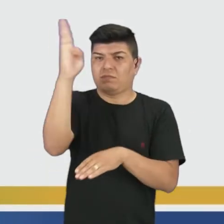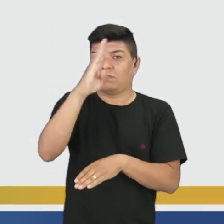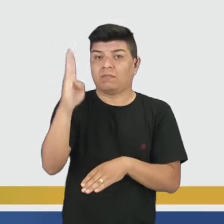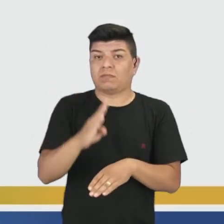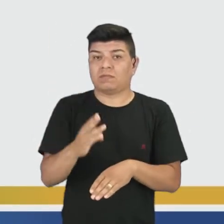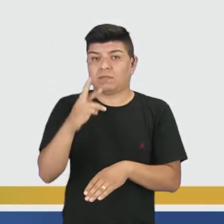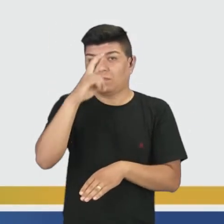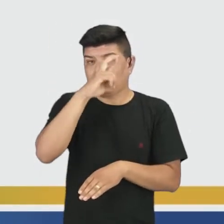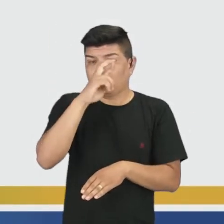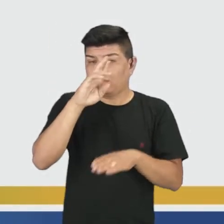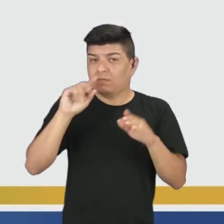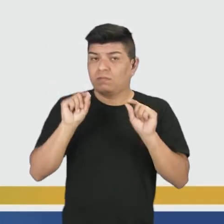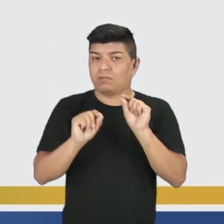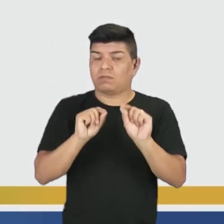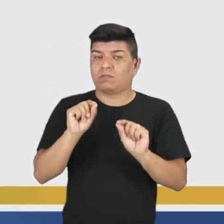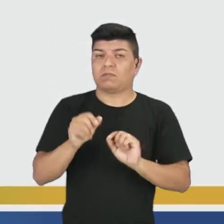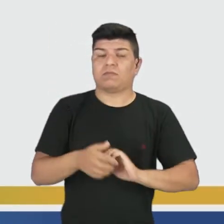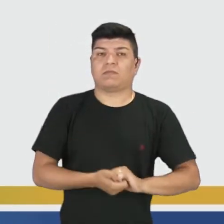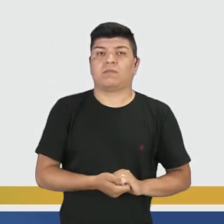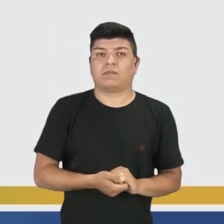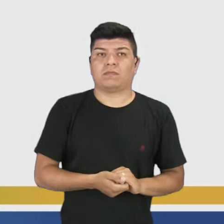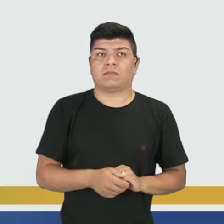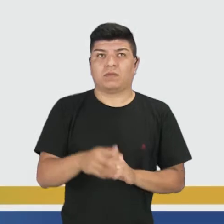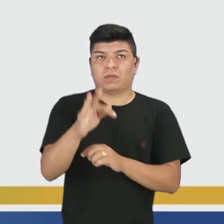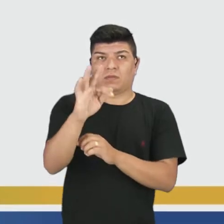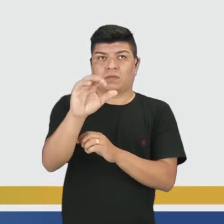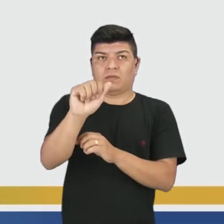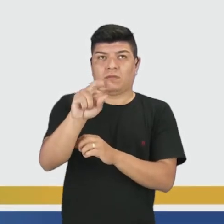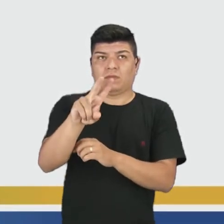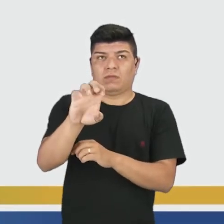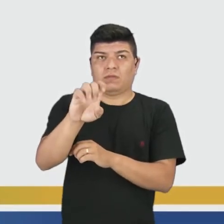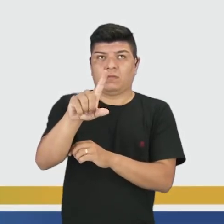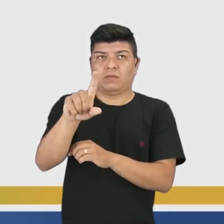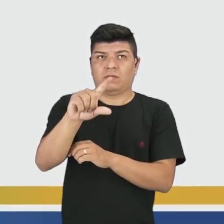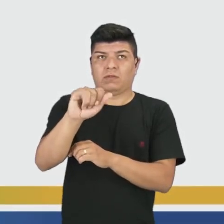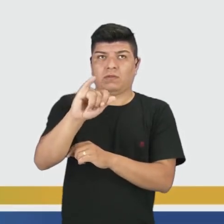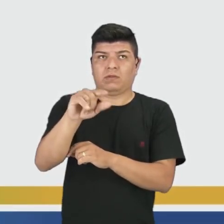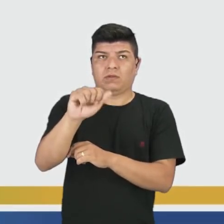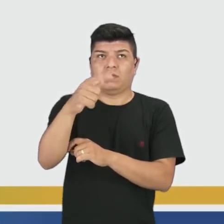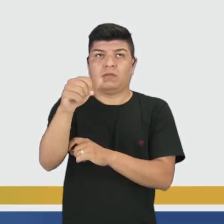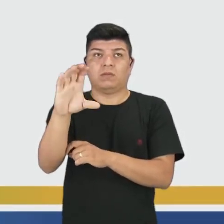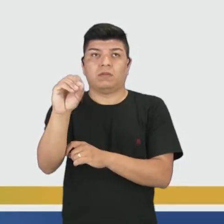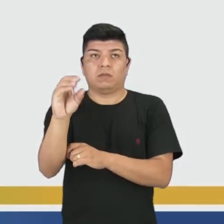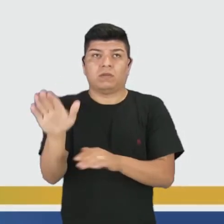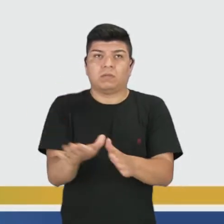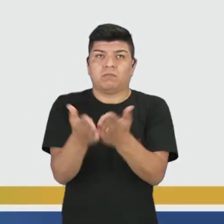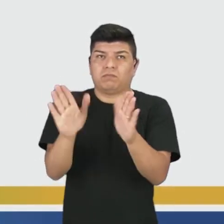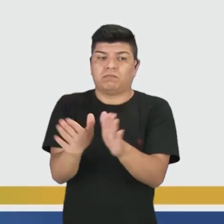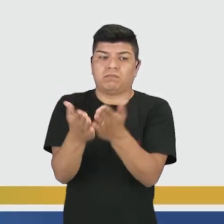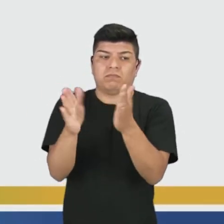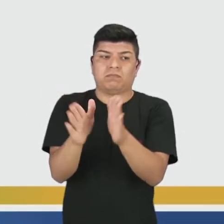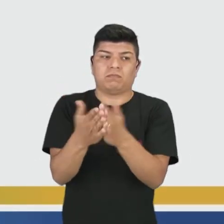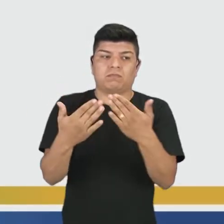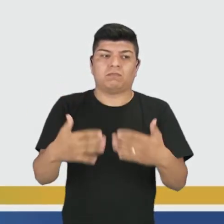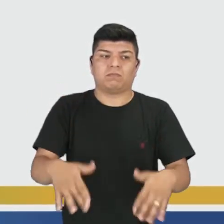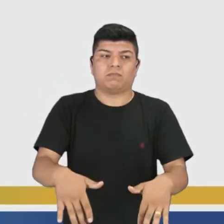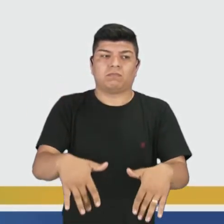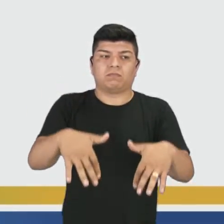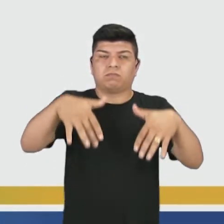Brasil são observadas pela favelização, pobreza, miséria,